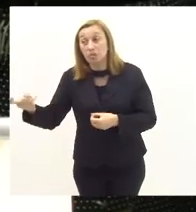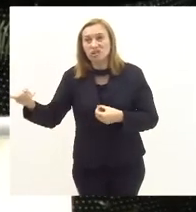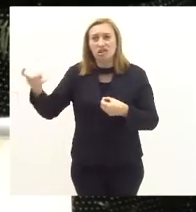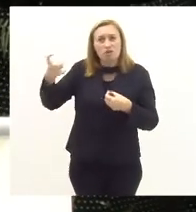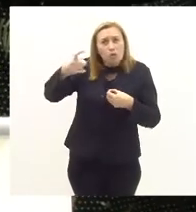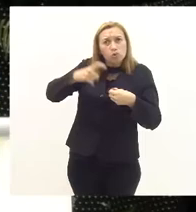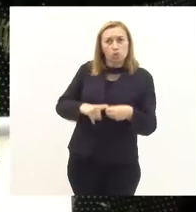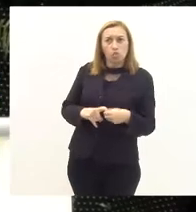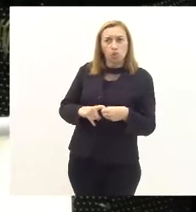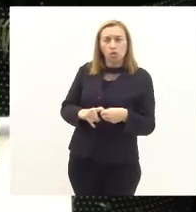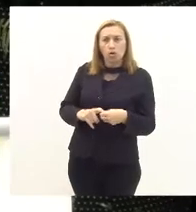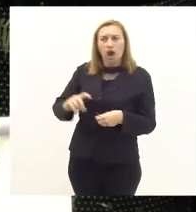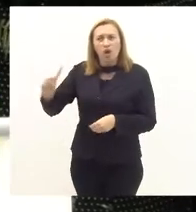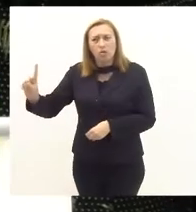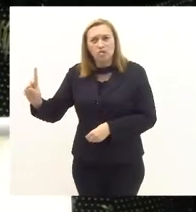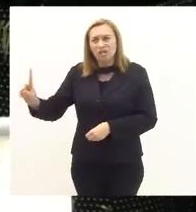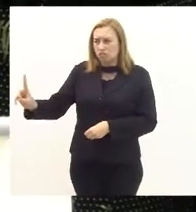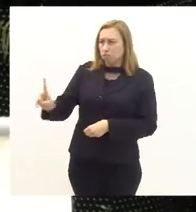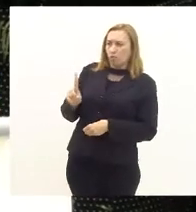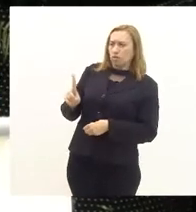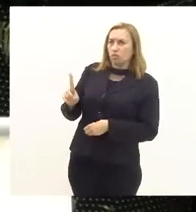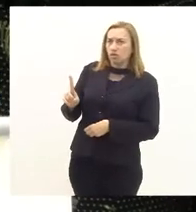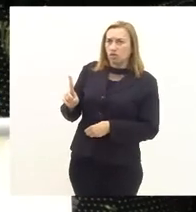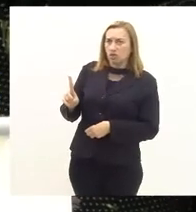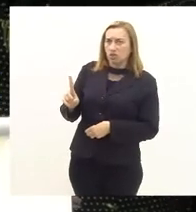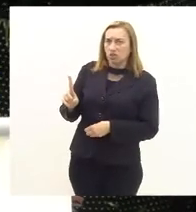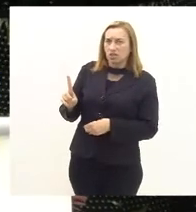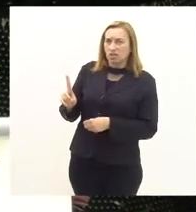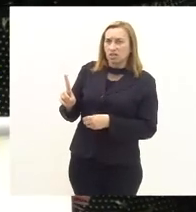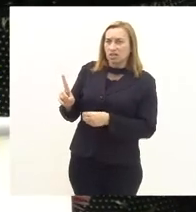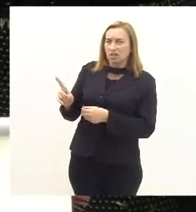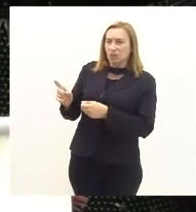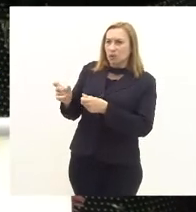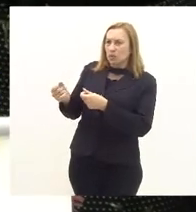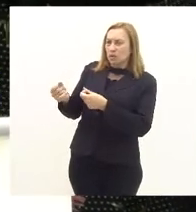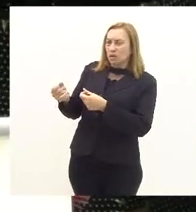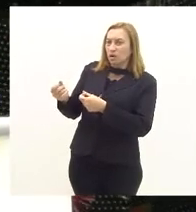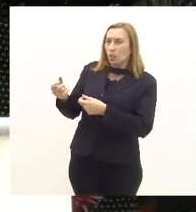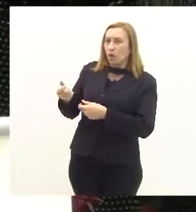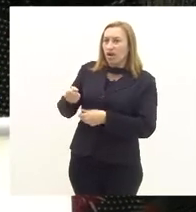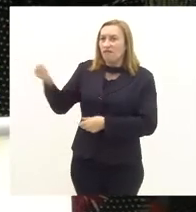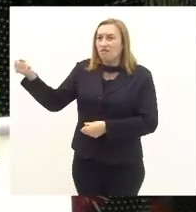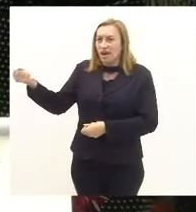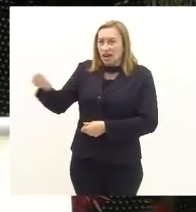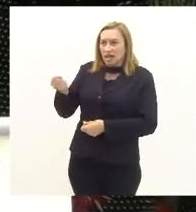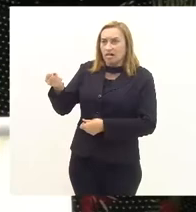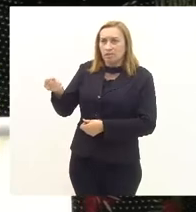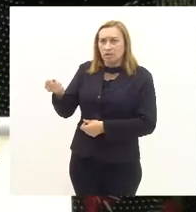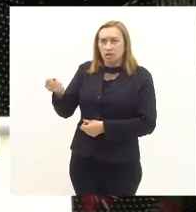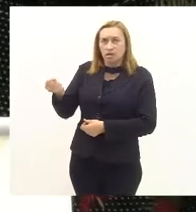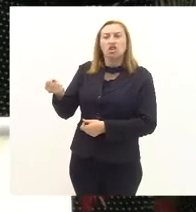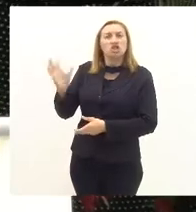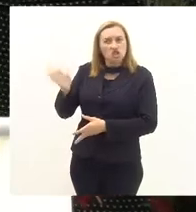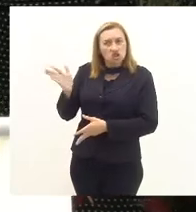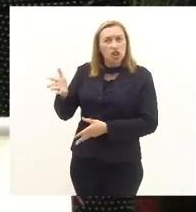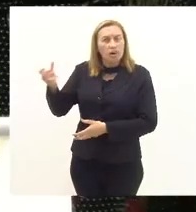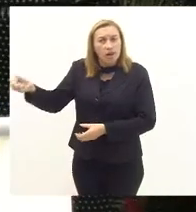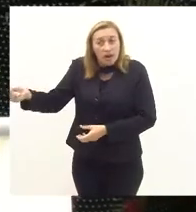voltou. Nisso que ele voltou, ele já voltou para me agredir, ele já veio com uma faca, eu não vi a faca, ele já veio parar